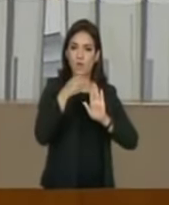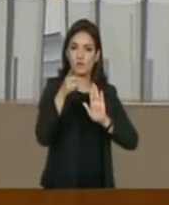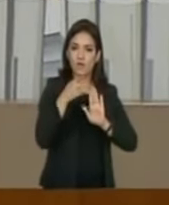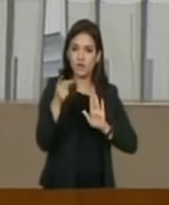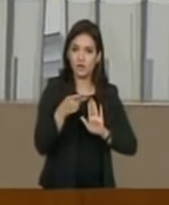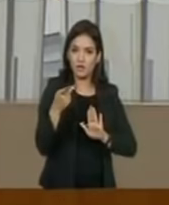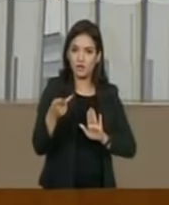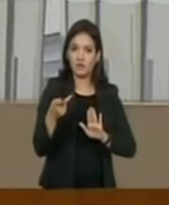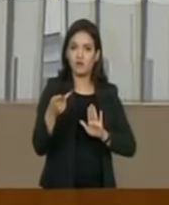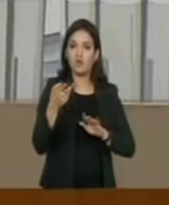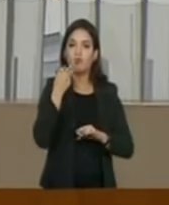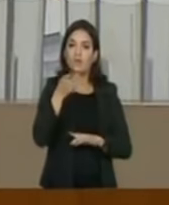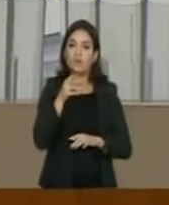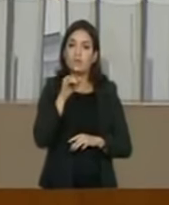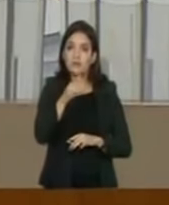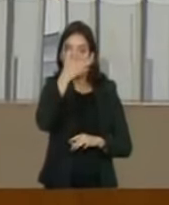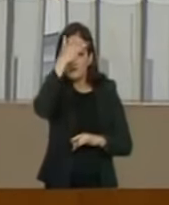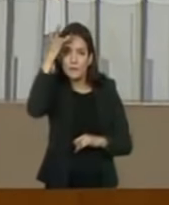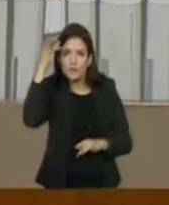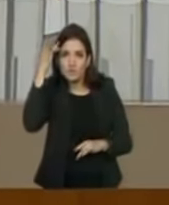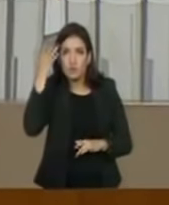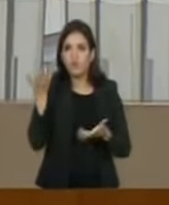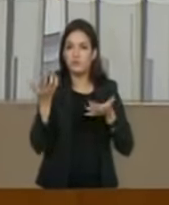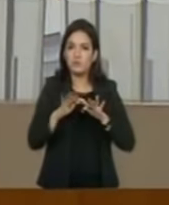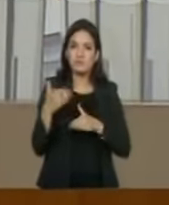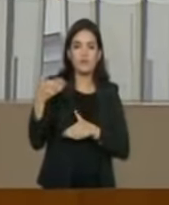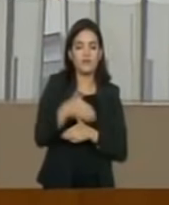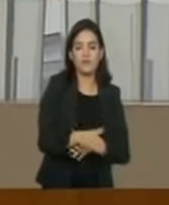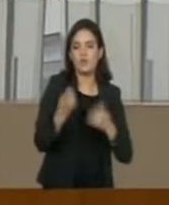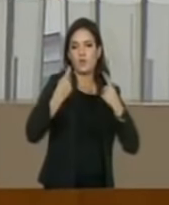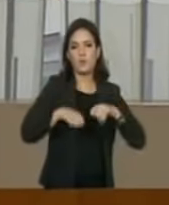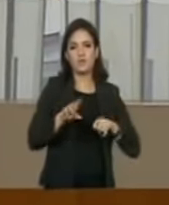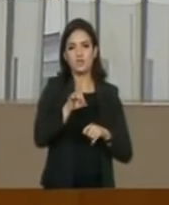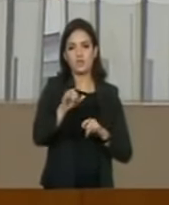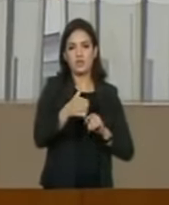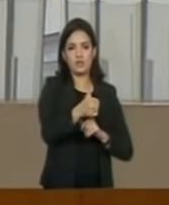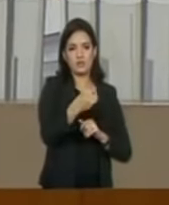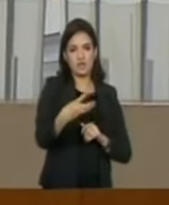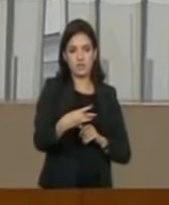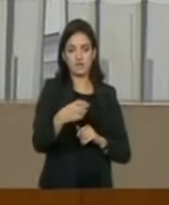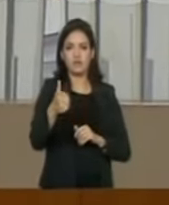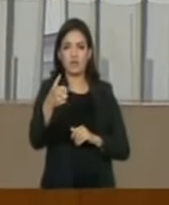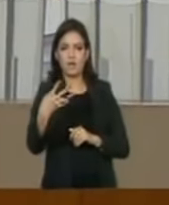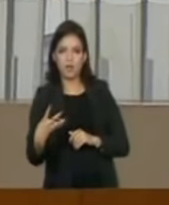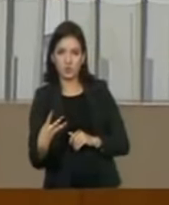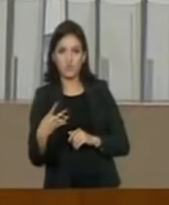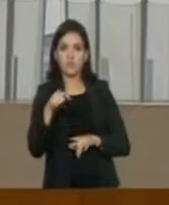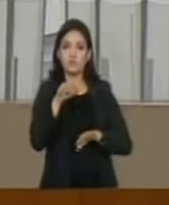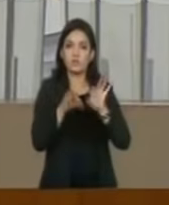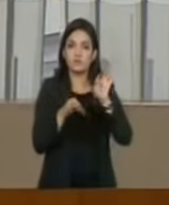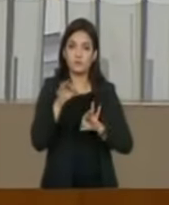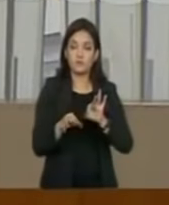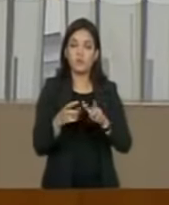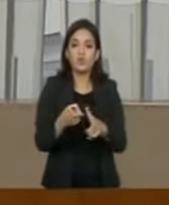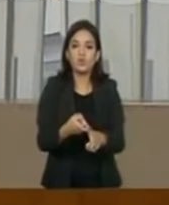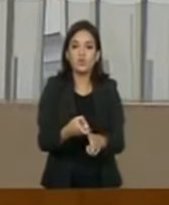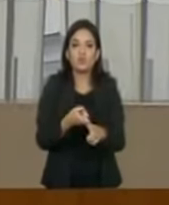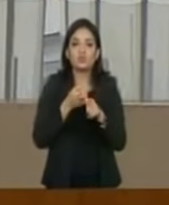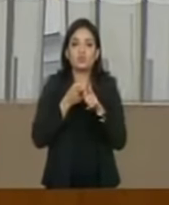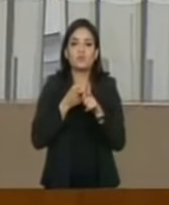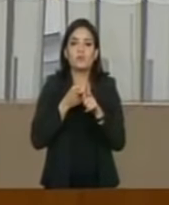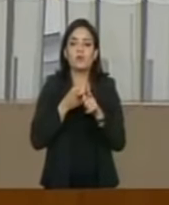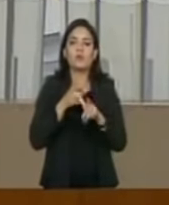facultativo em razão desse decreto nos dias 13 e 14 no tribunal e suspendendo os prazos